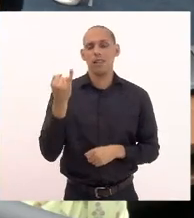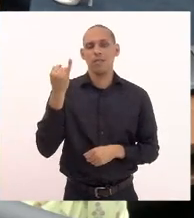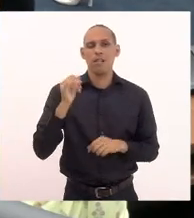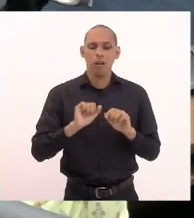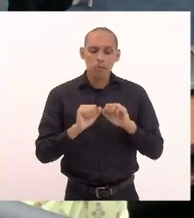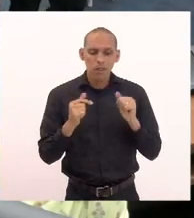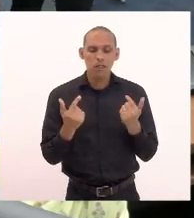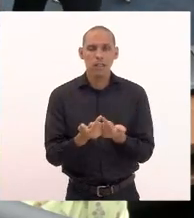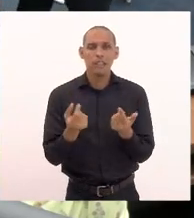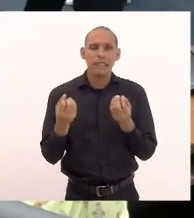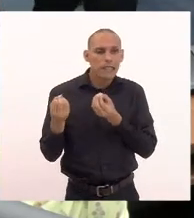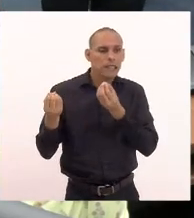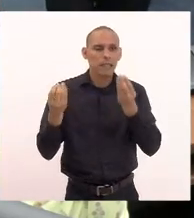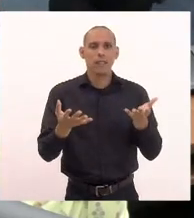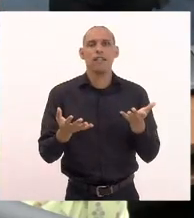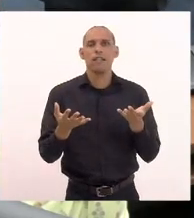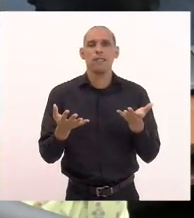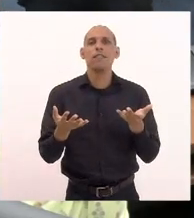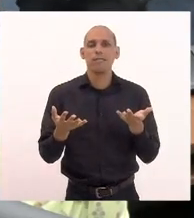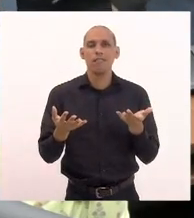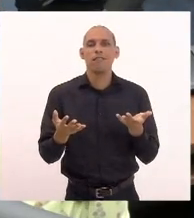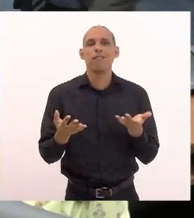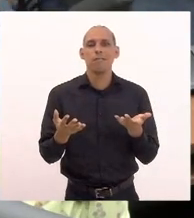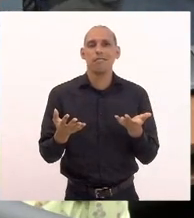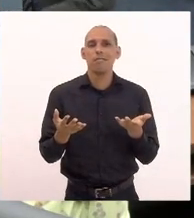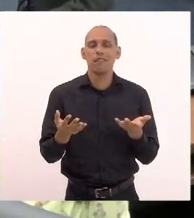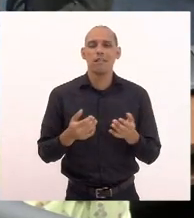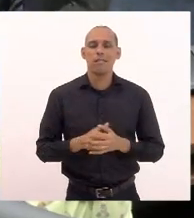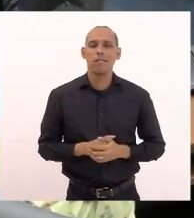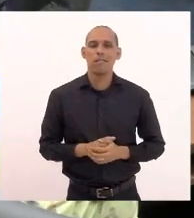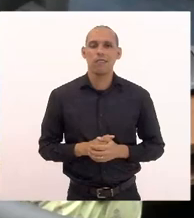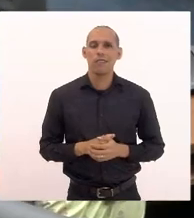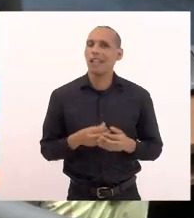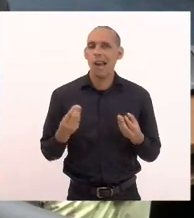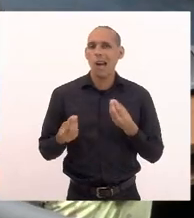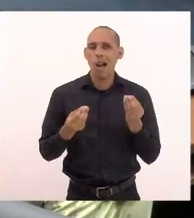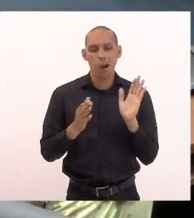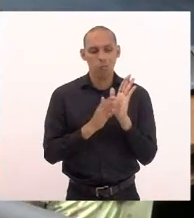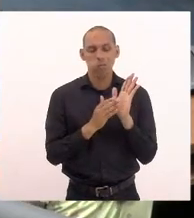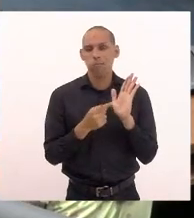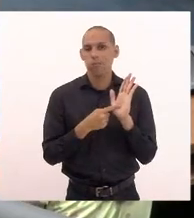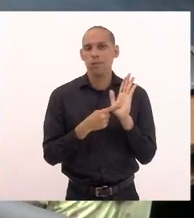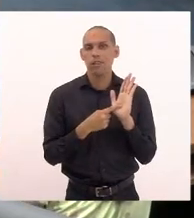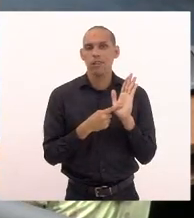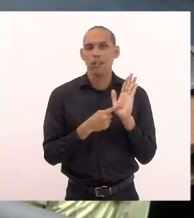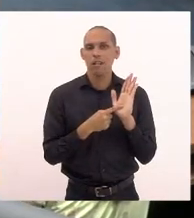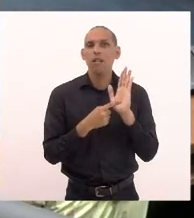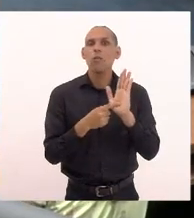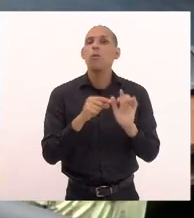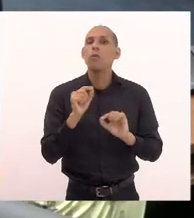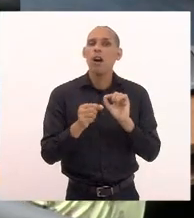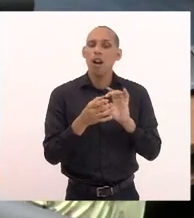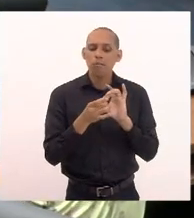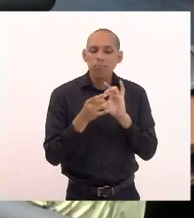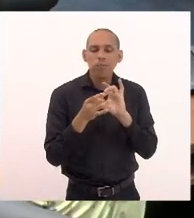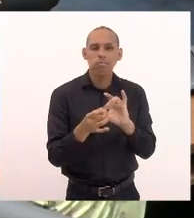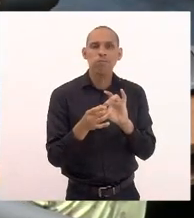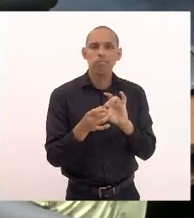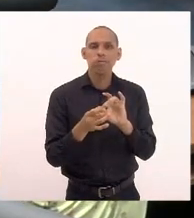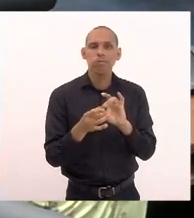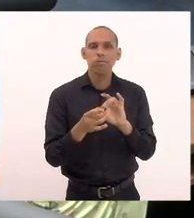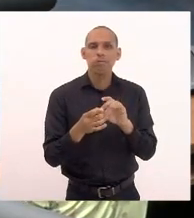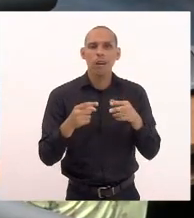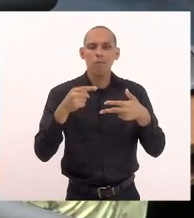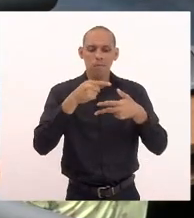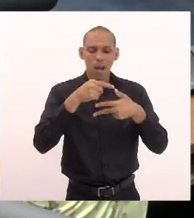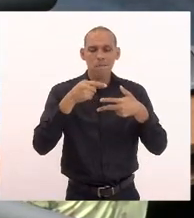Assembleia passa, senhor presidente, através de sua proposição, que é a necessidade da unificação dos poderes